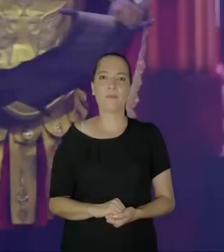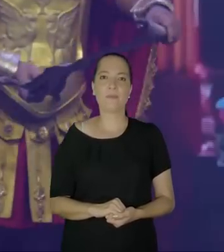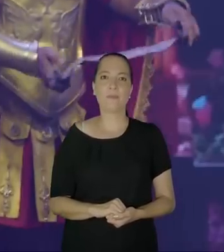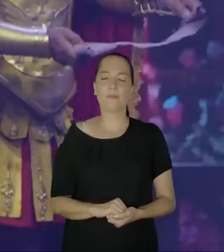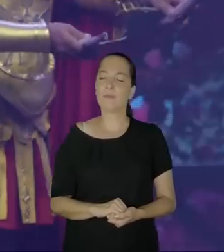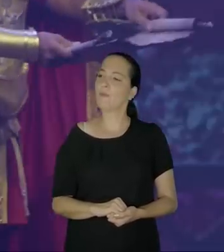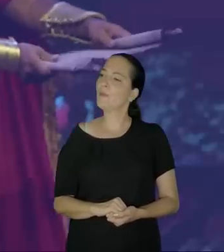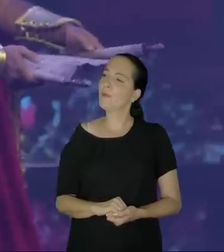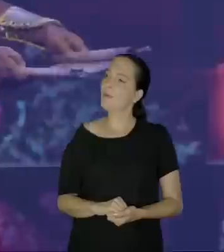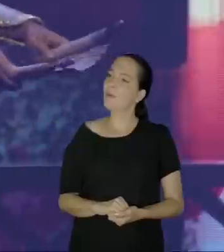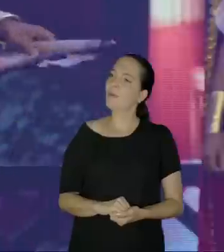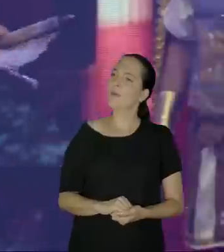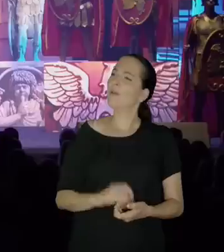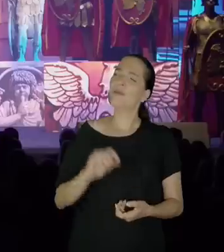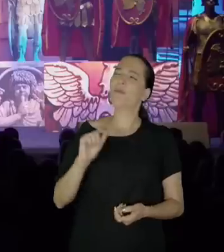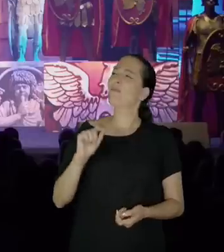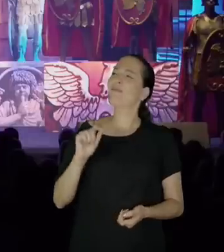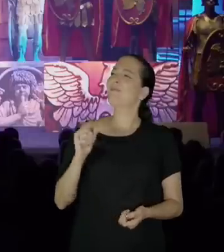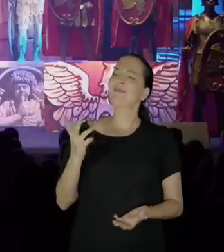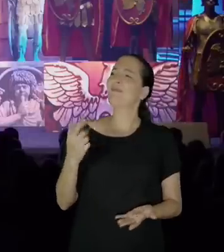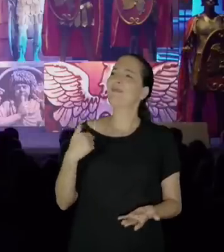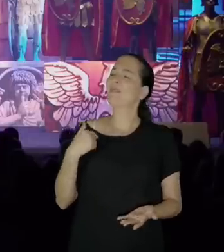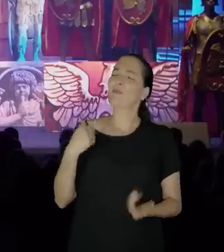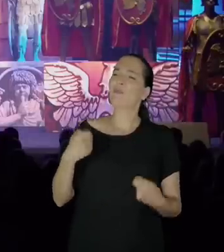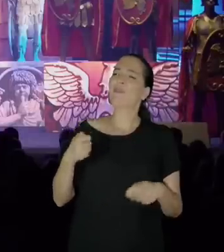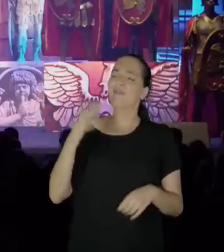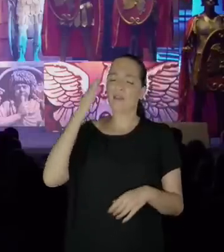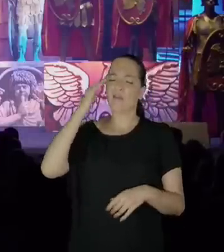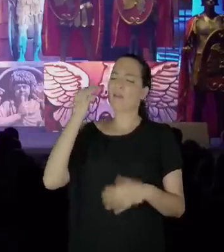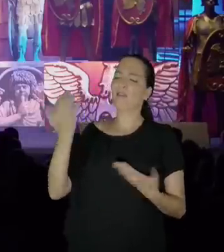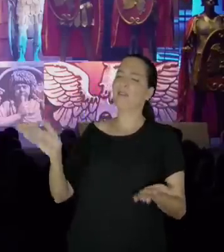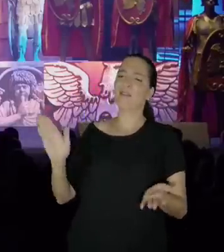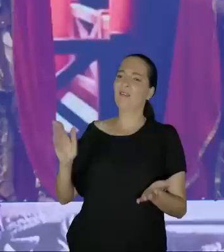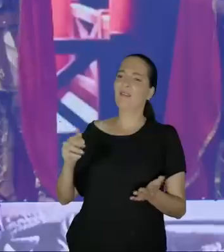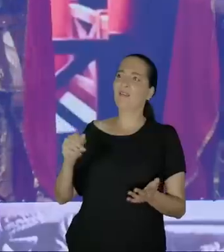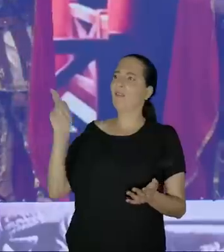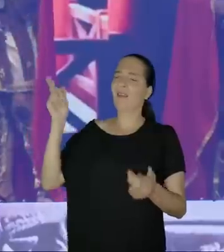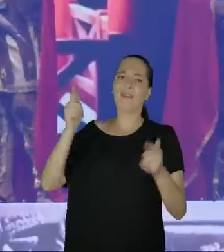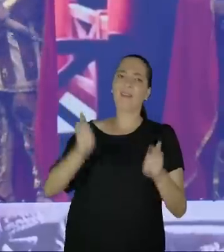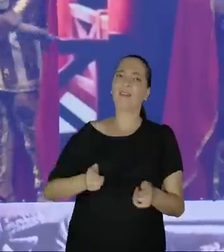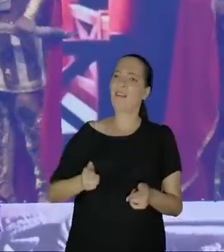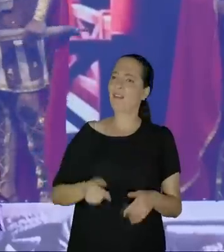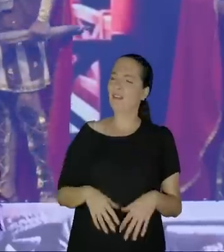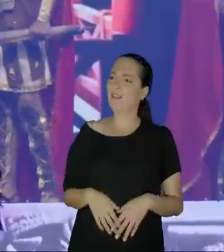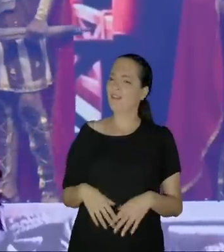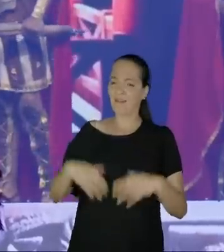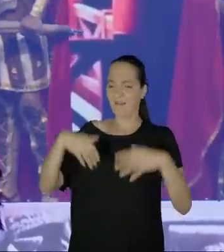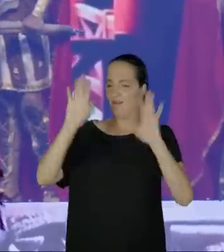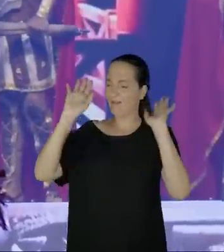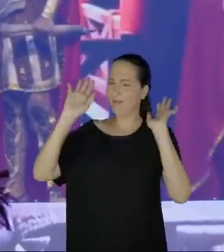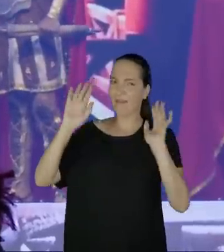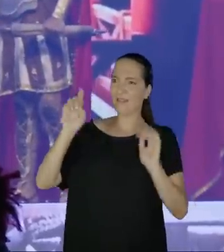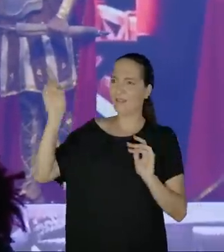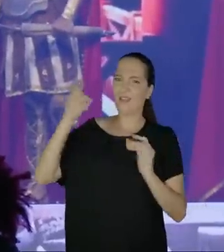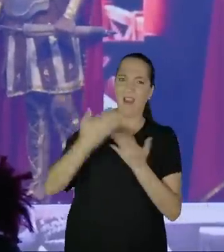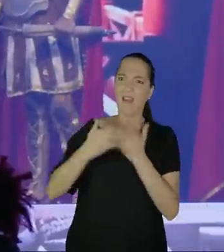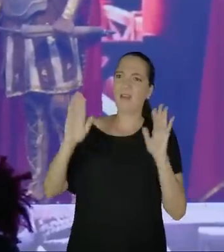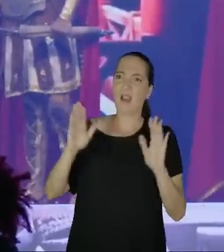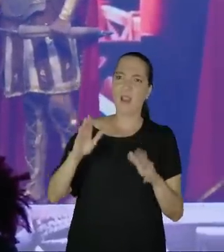E o que eu tenho a ver com este Galileu? Eles que deu um fim a este tal Nazareno.